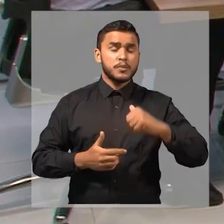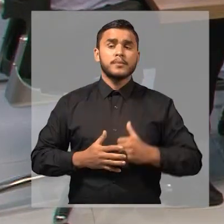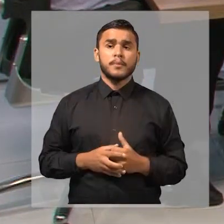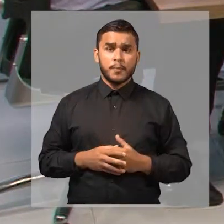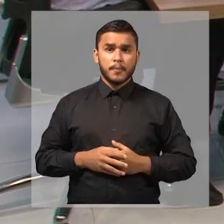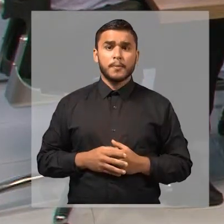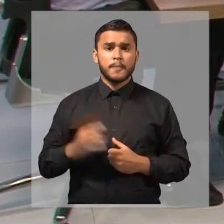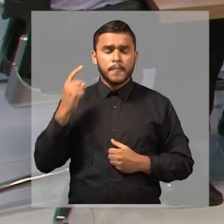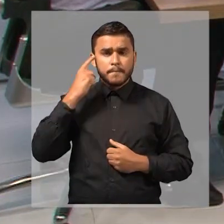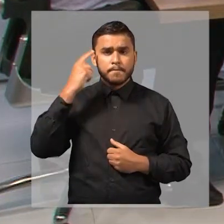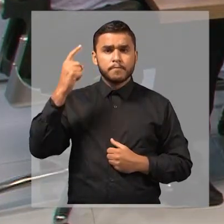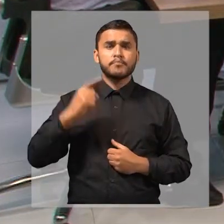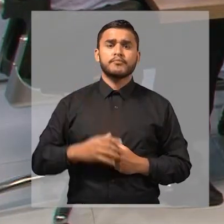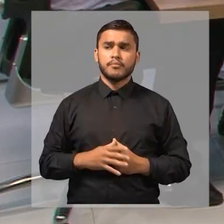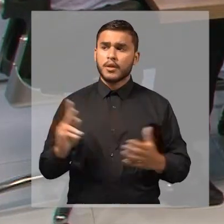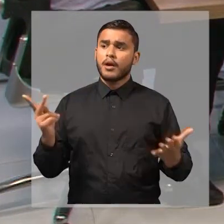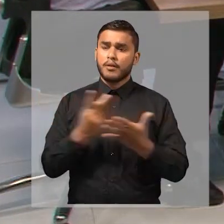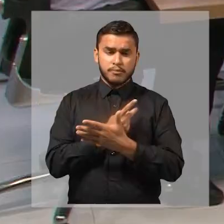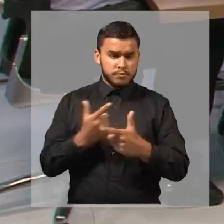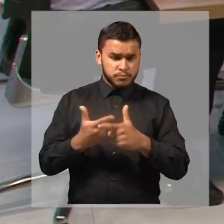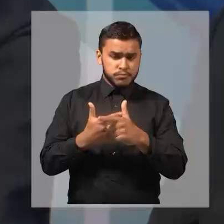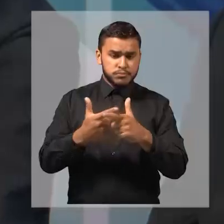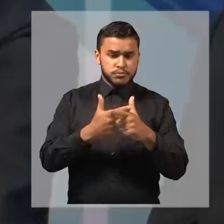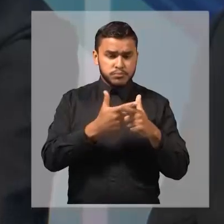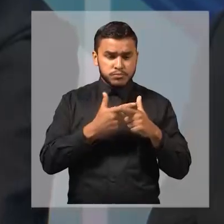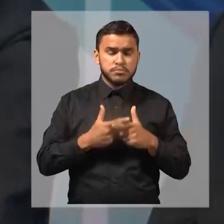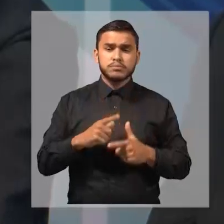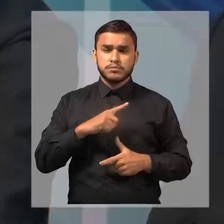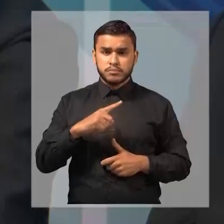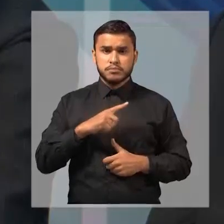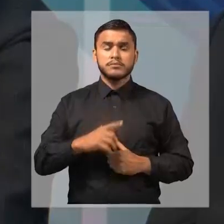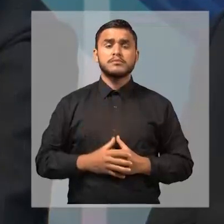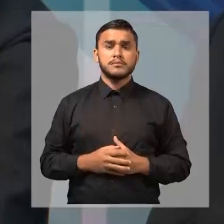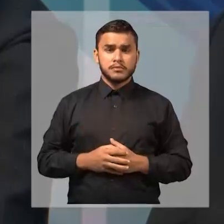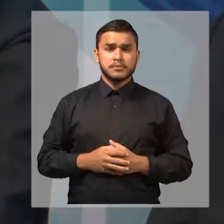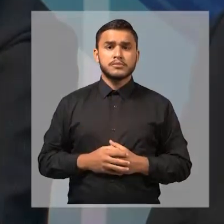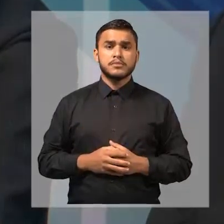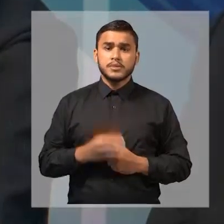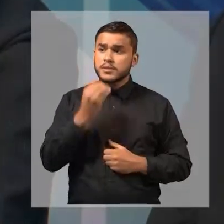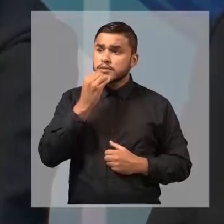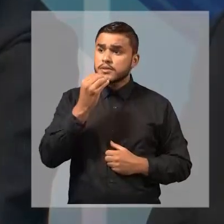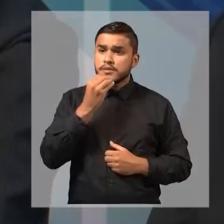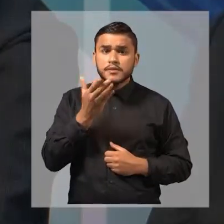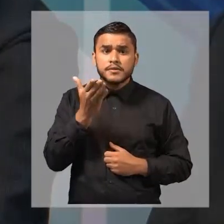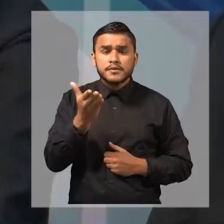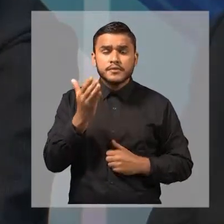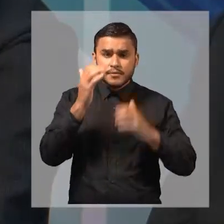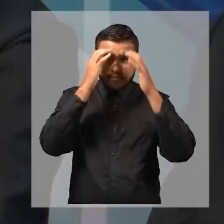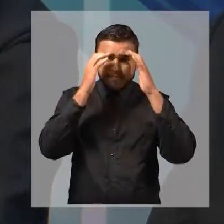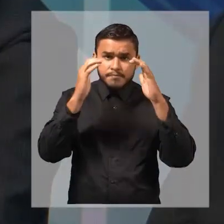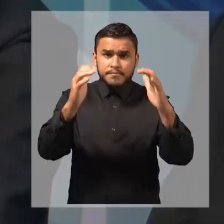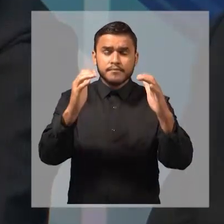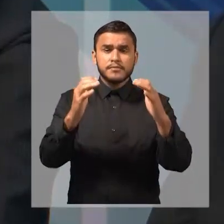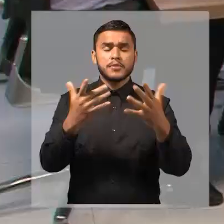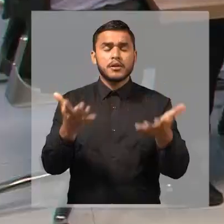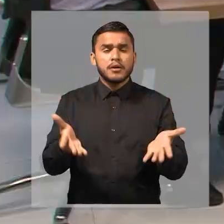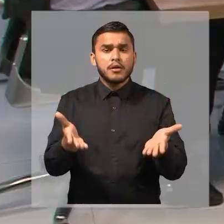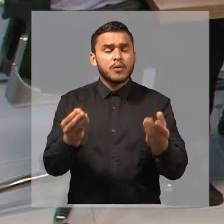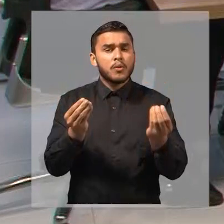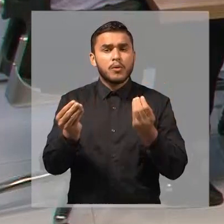honra, agride a instituição a que pertence, pela qual devia zelar, que é o Poder Judiciário. E